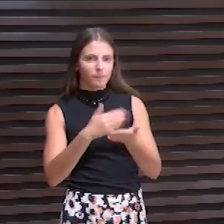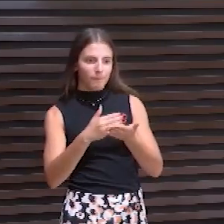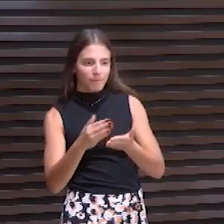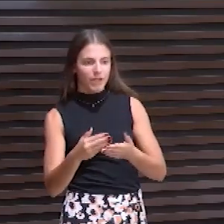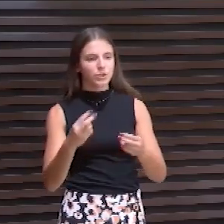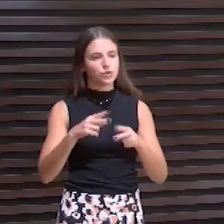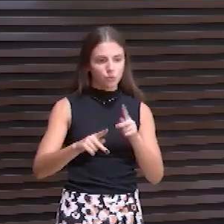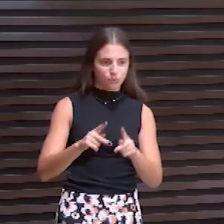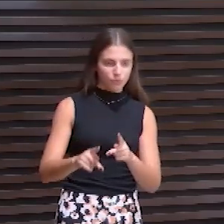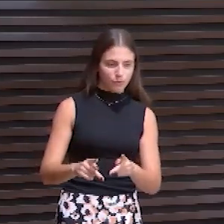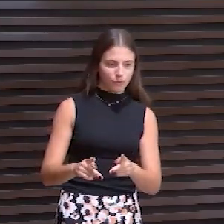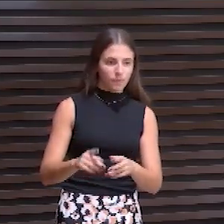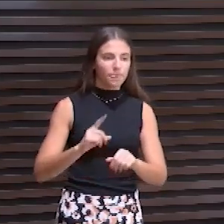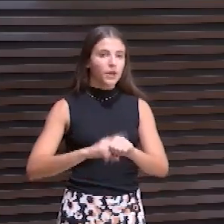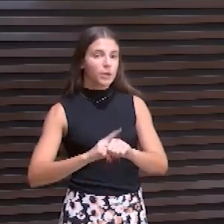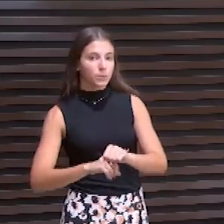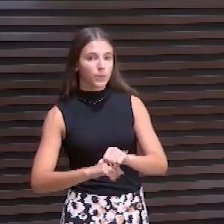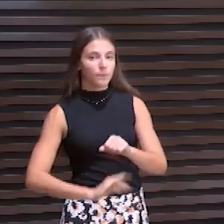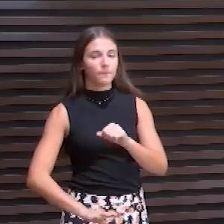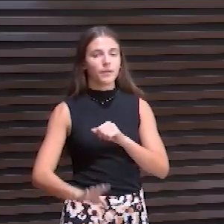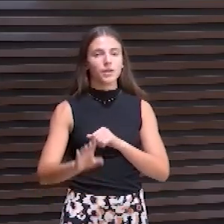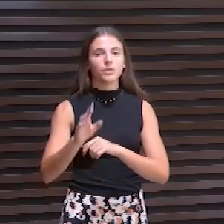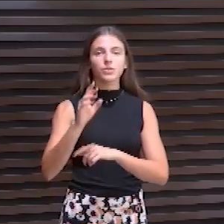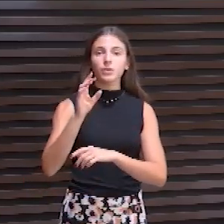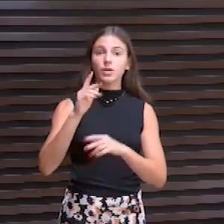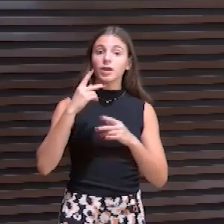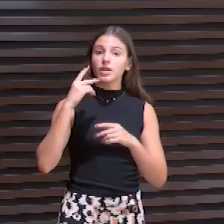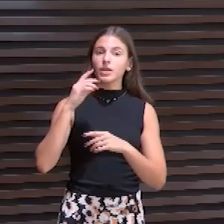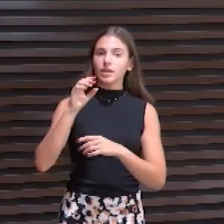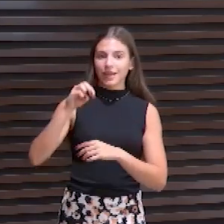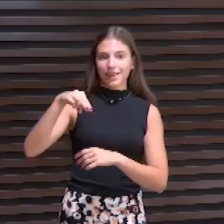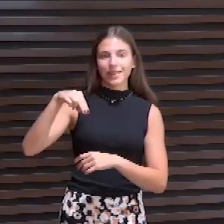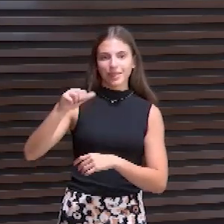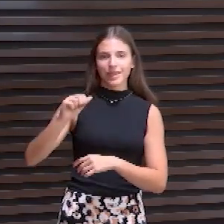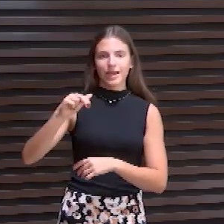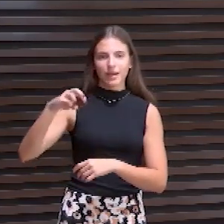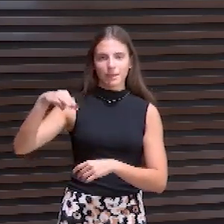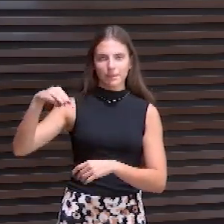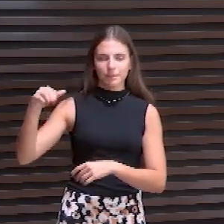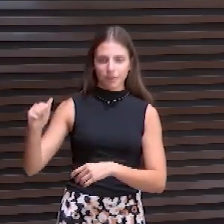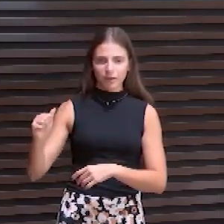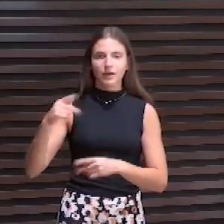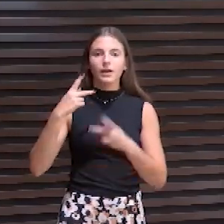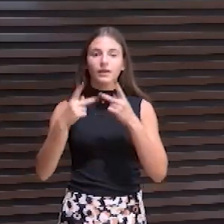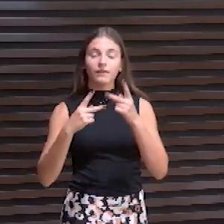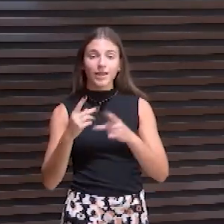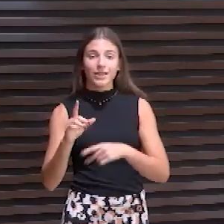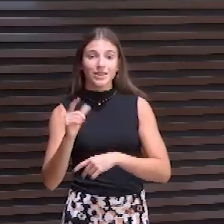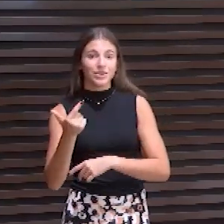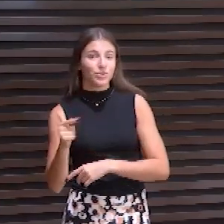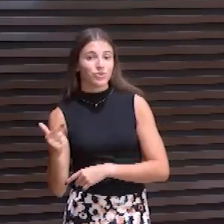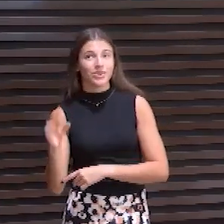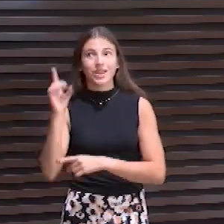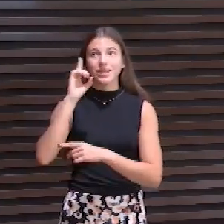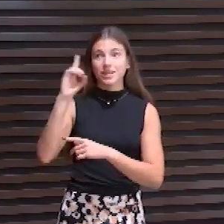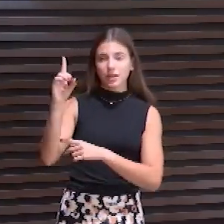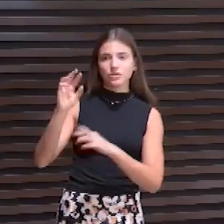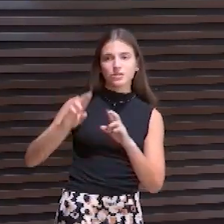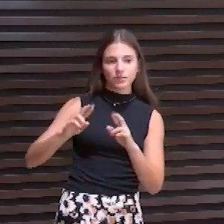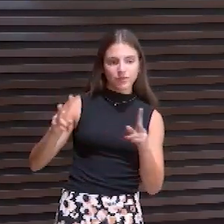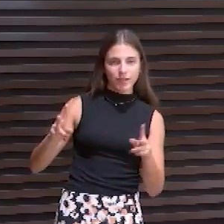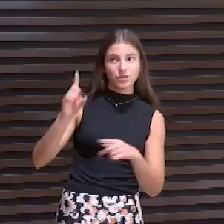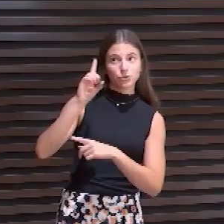E quando ele proclama, não há Deus em outro lugar a não ser Israel, é interessante que naquele momento da história, os